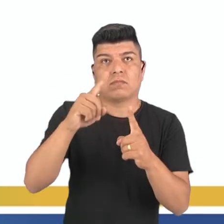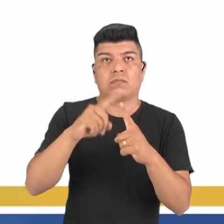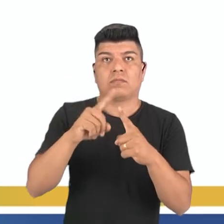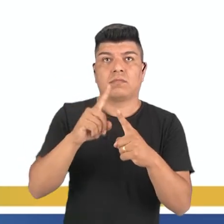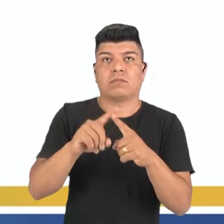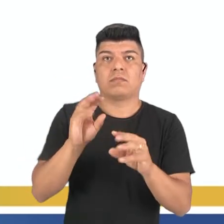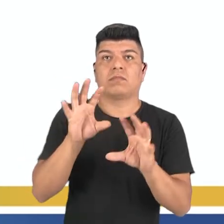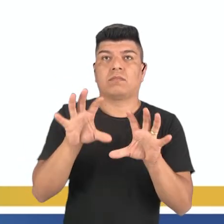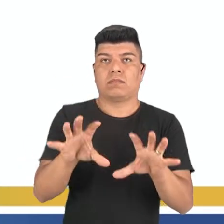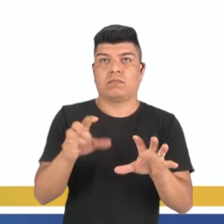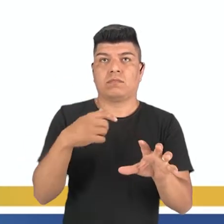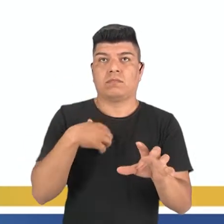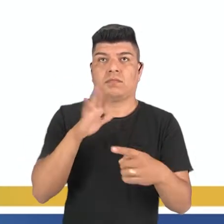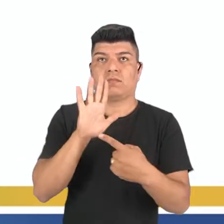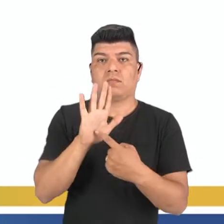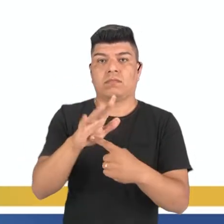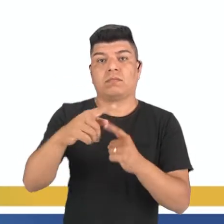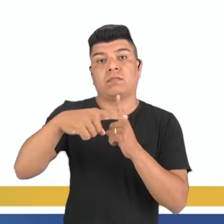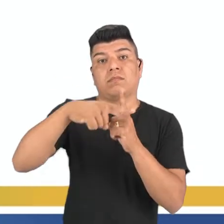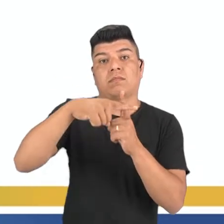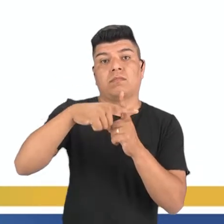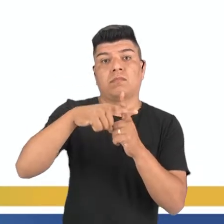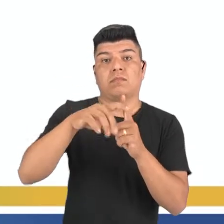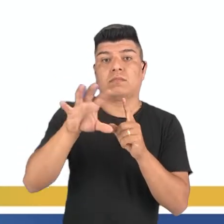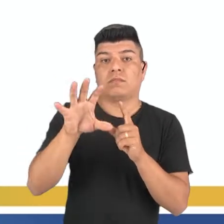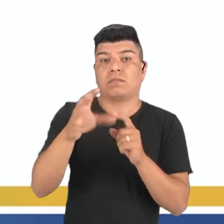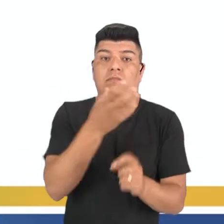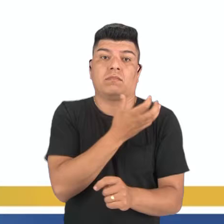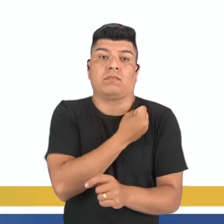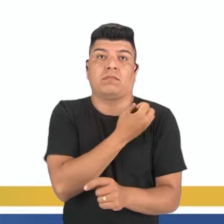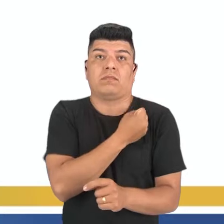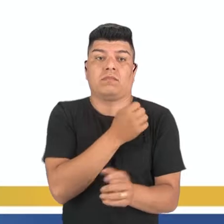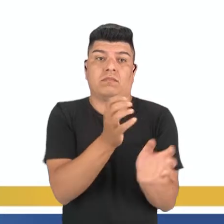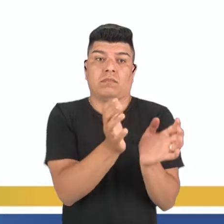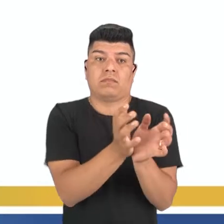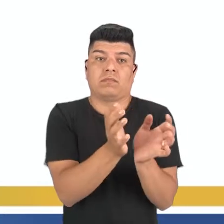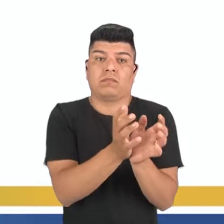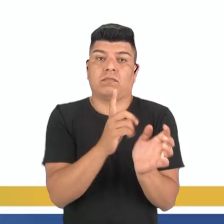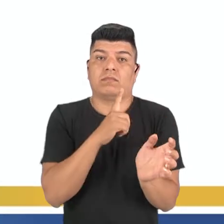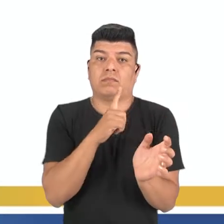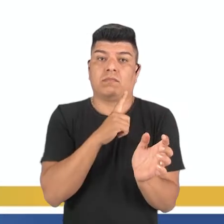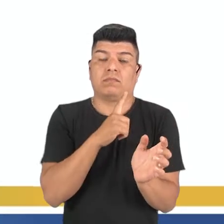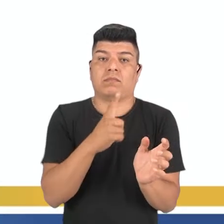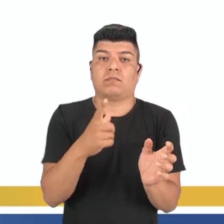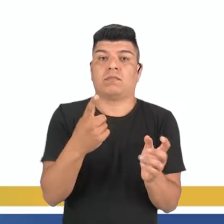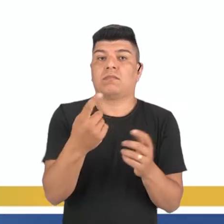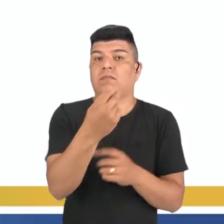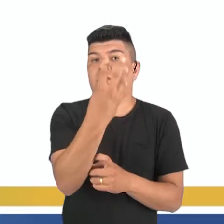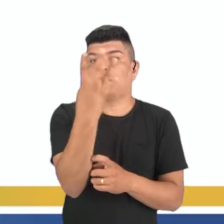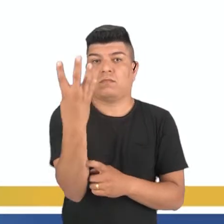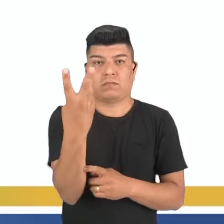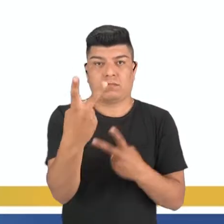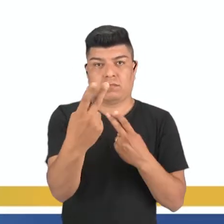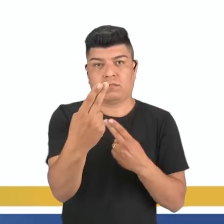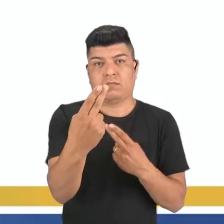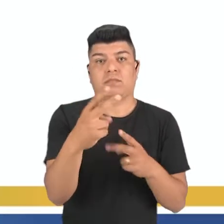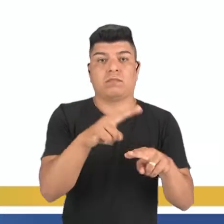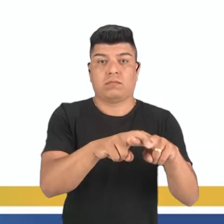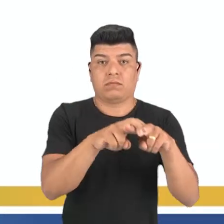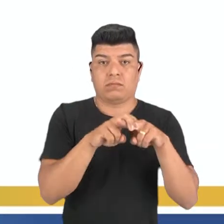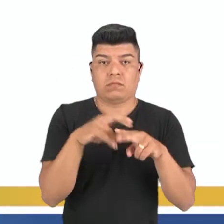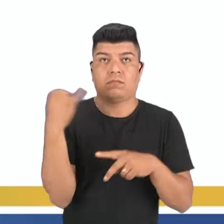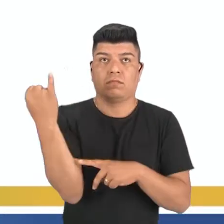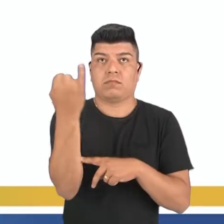modo que represente a soma de determinado número de conjuntos que possuem a mesma quantidade de elementos. Por isso